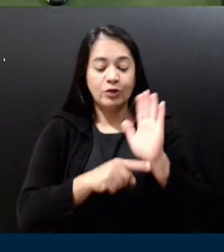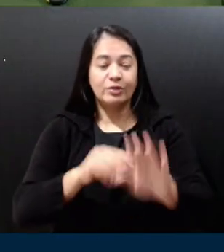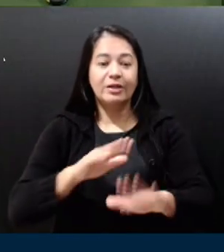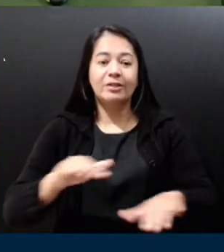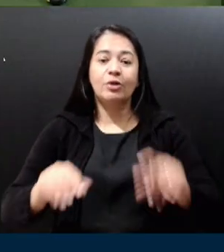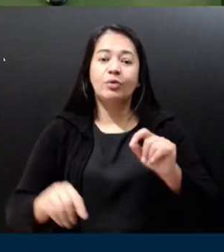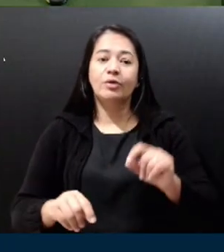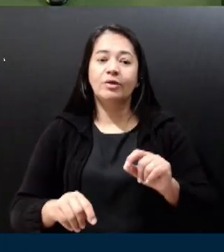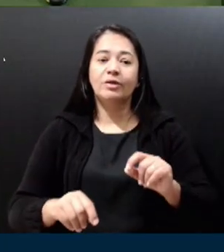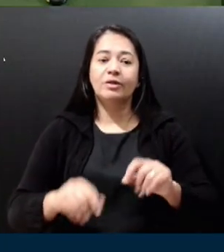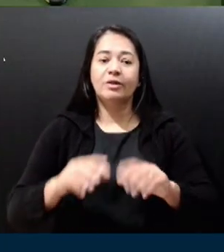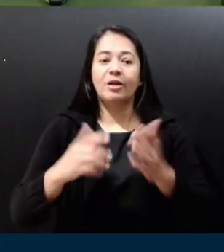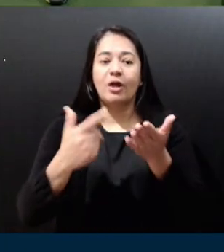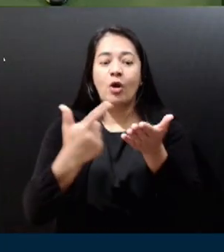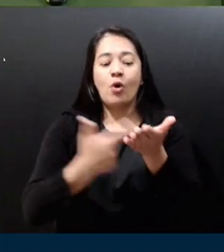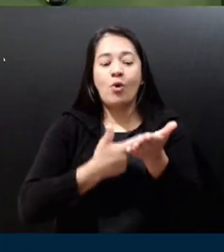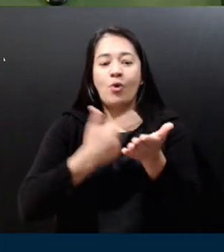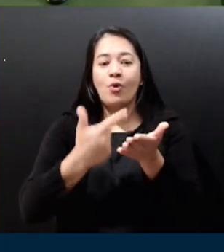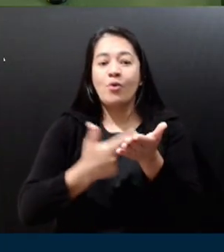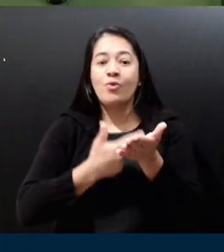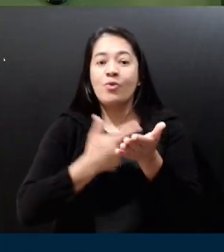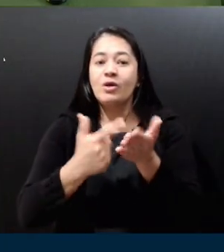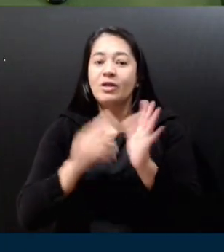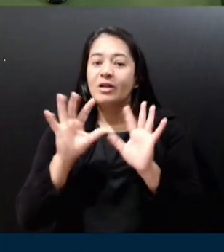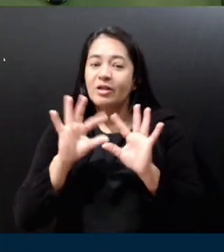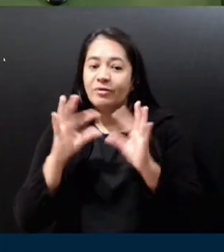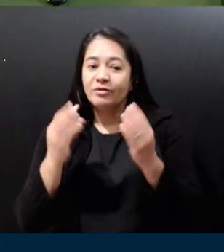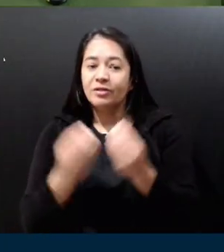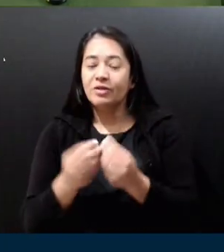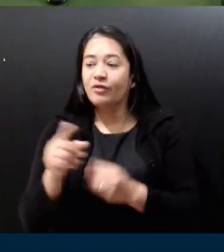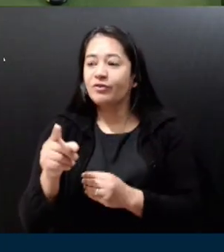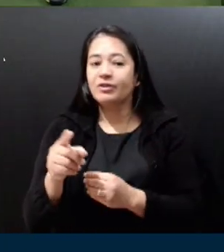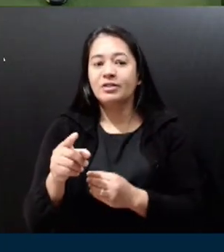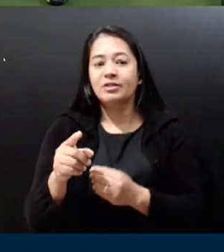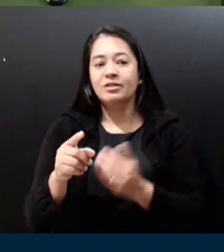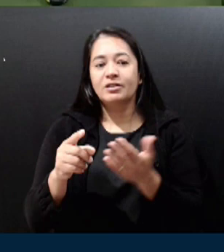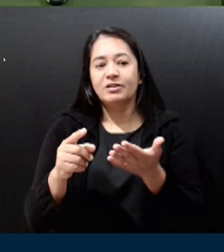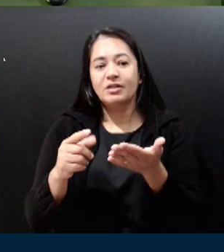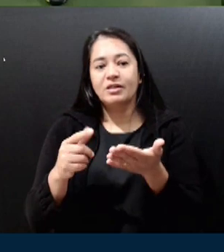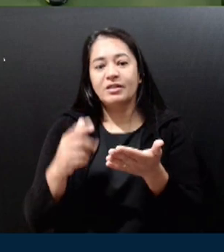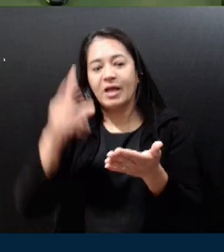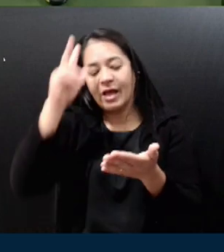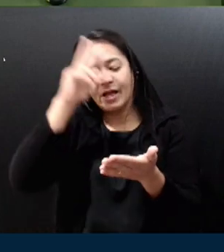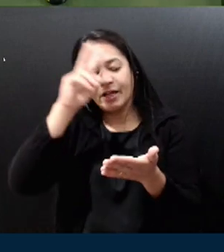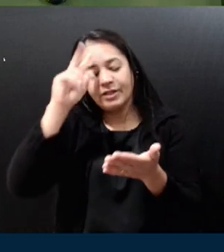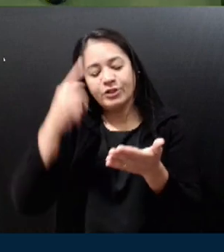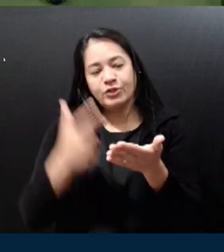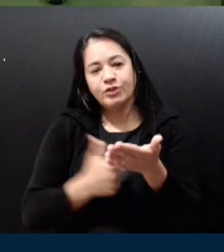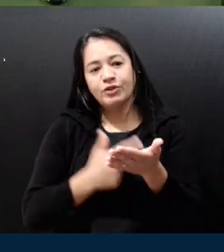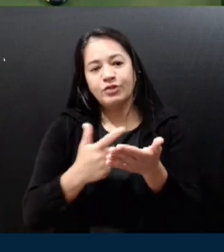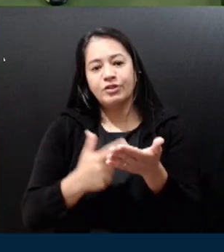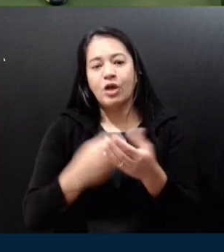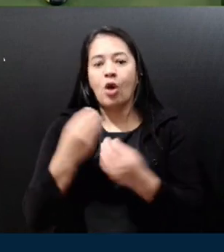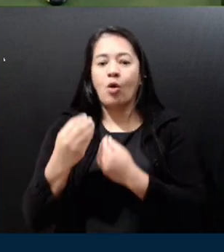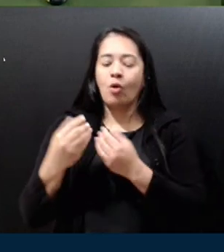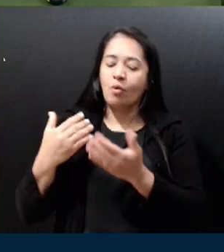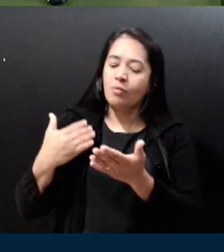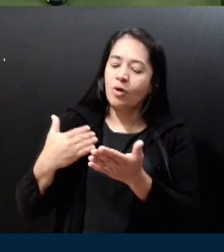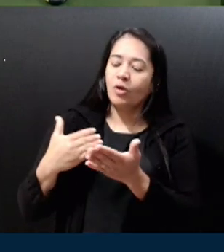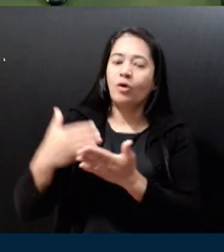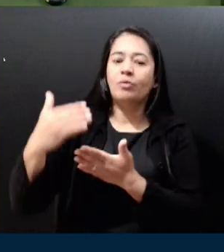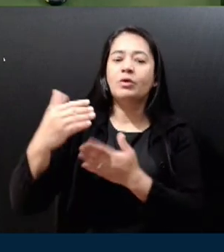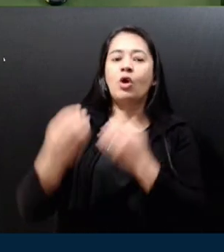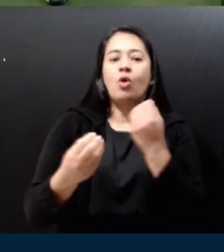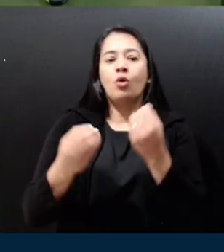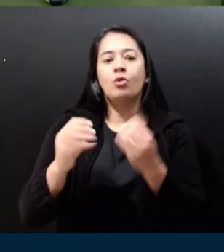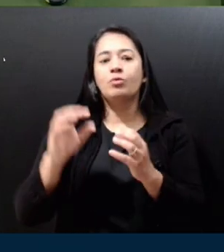da família. Então vocês vão colocando a história da família, a origem, como é que tudo aconteceu.